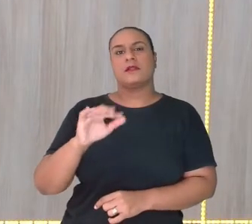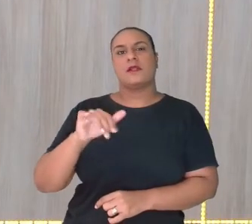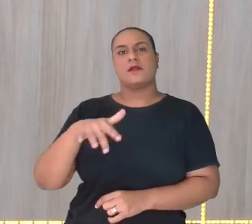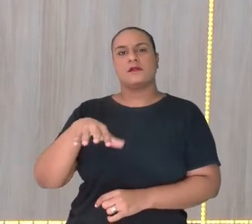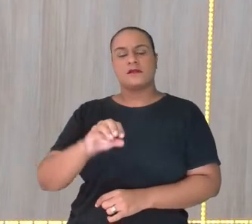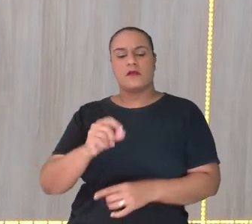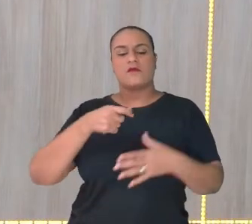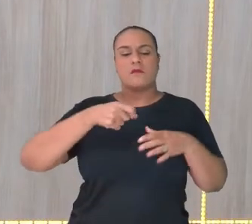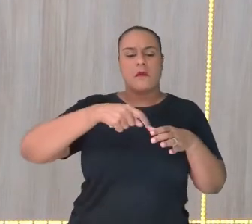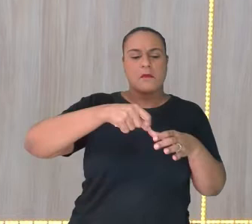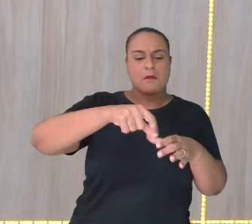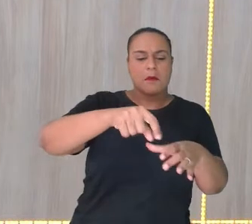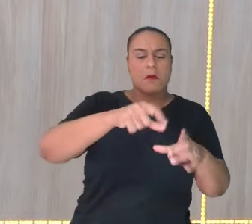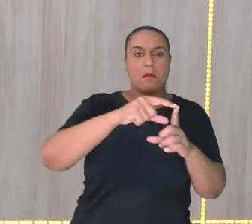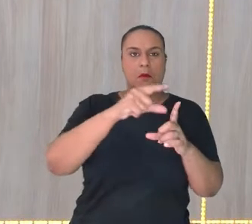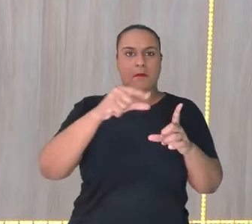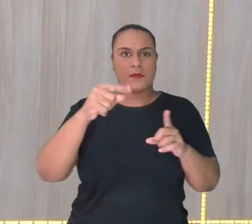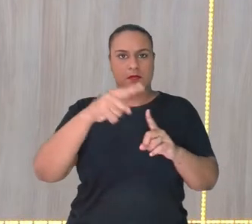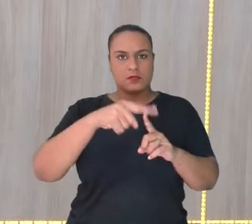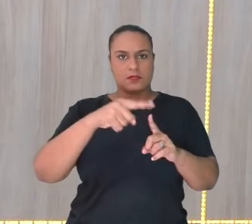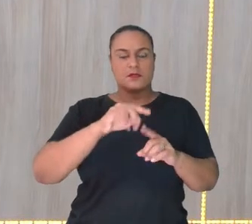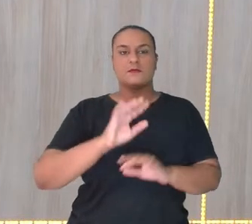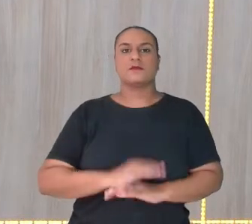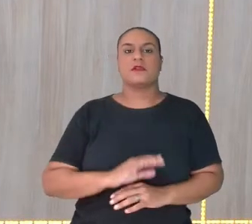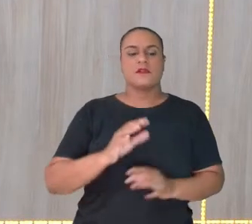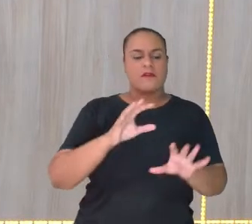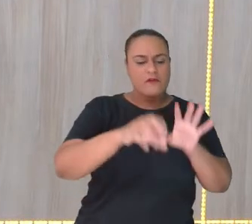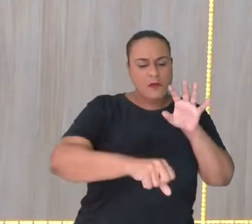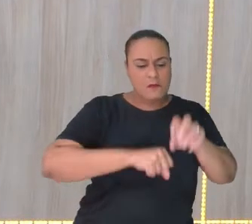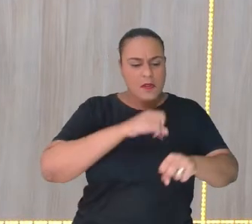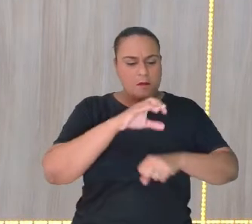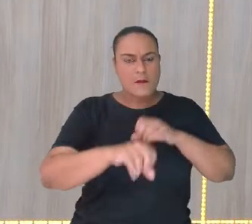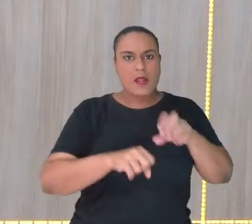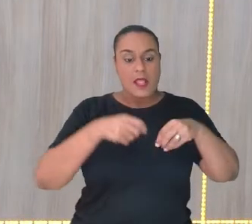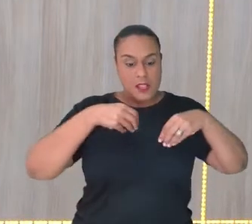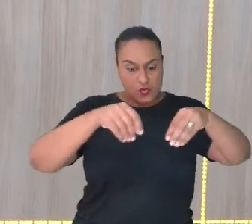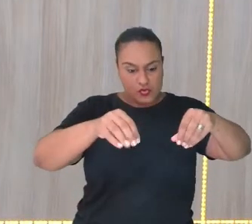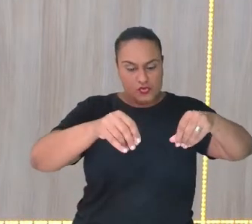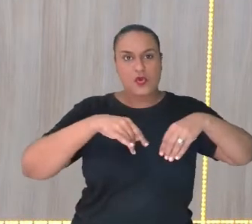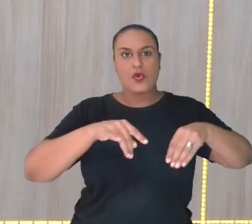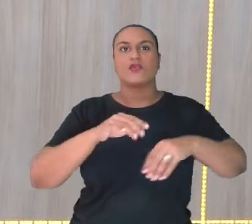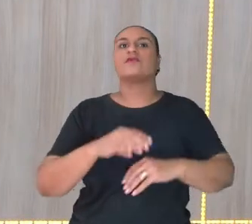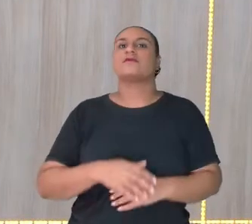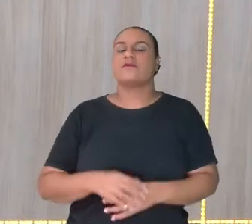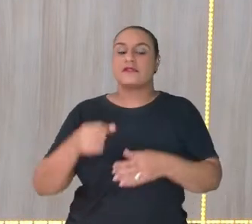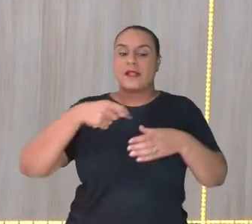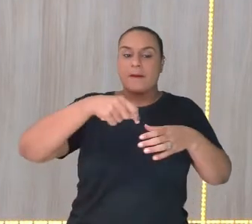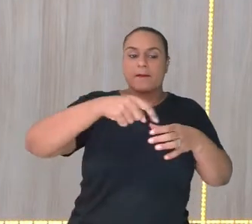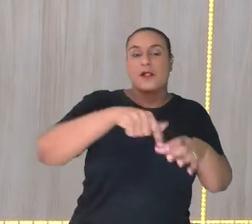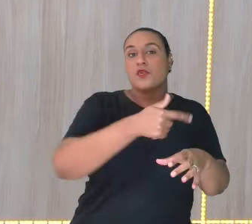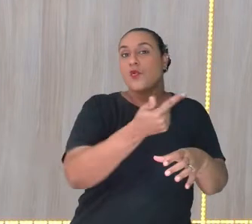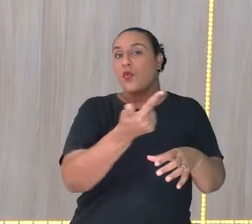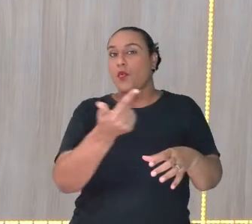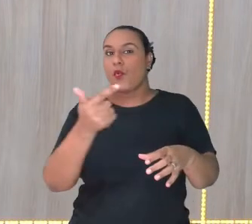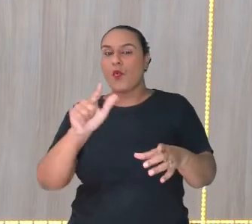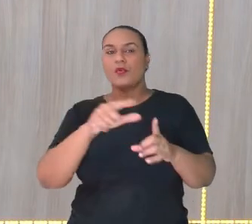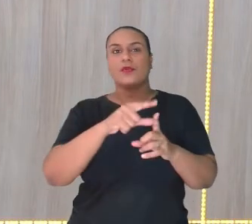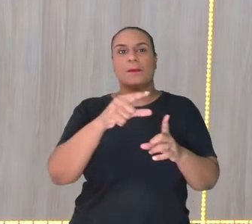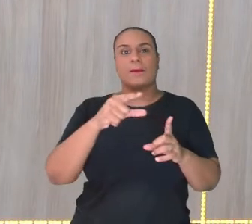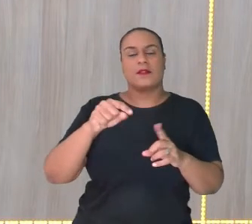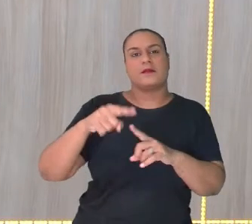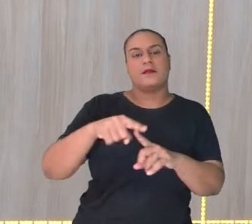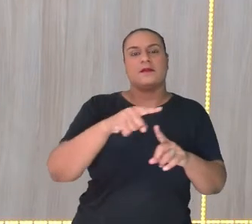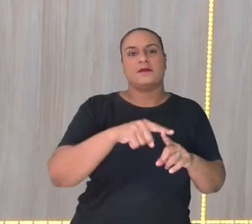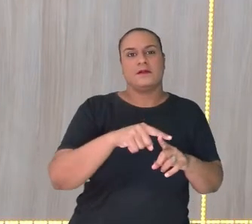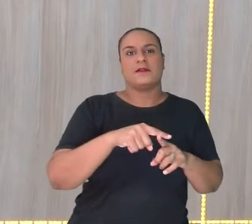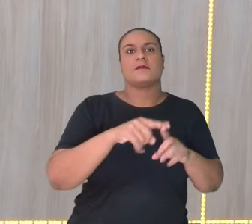determinado produto, quando tira ele, na terra onde você plantou ele, você planta uma outra cultura e joga ele para